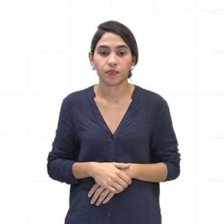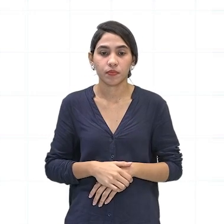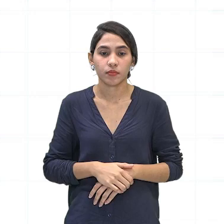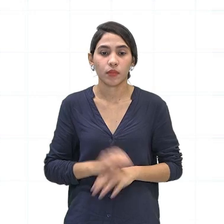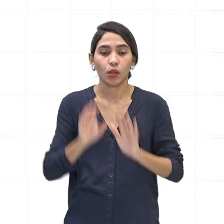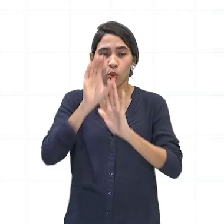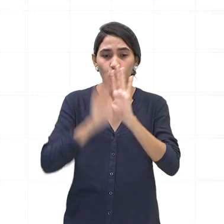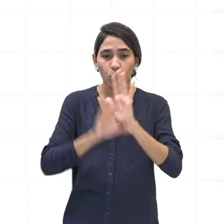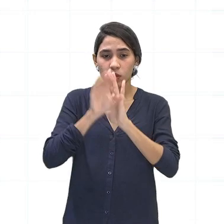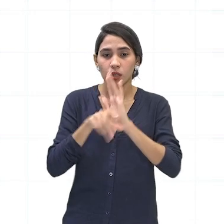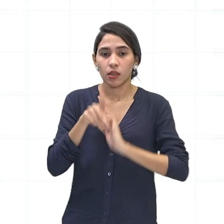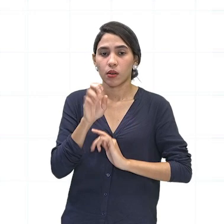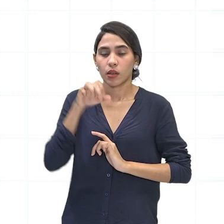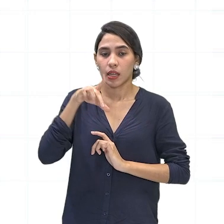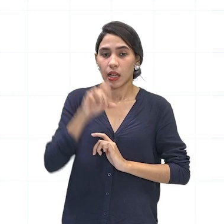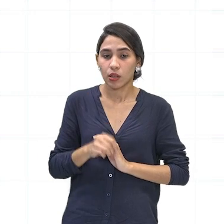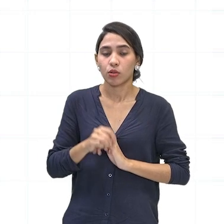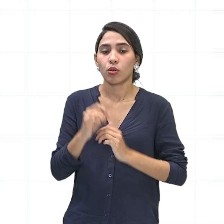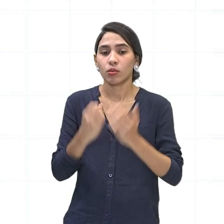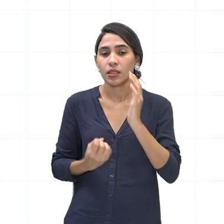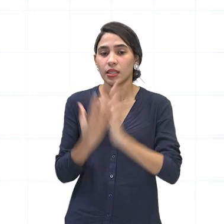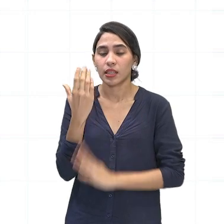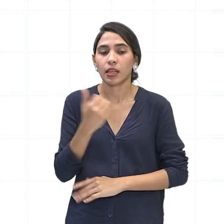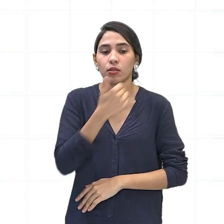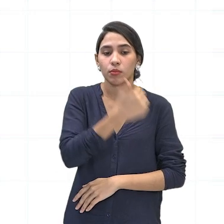conceito Kendo foi estabelecido lá em